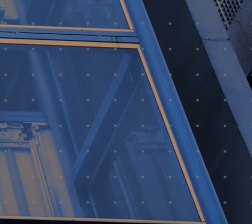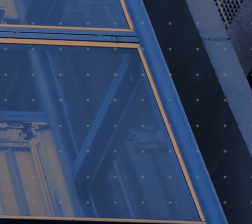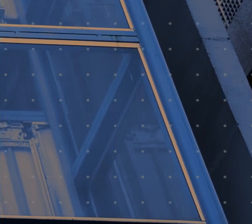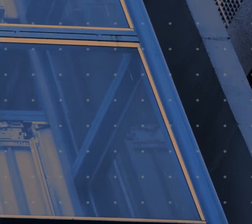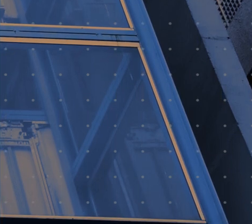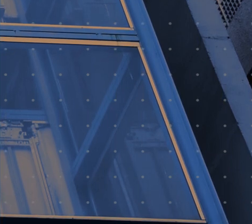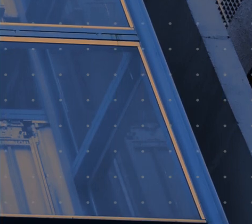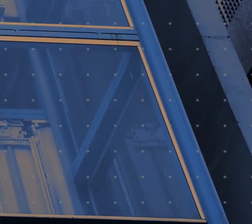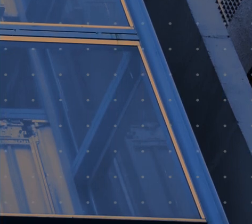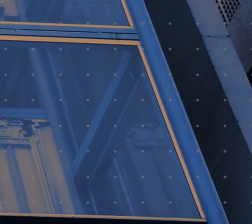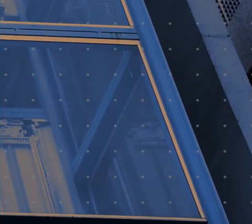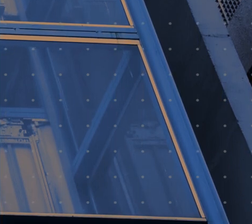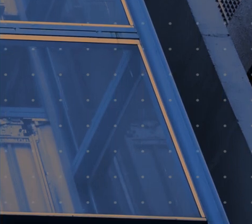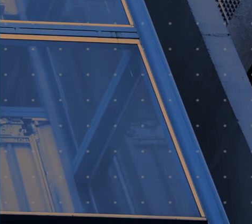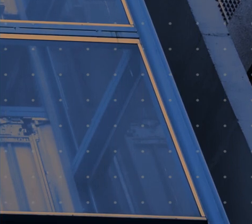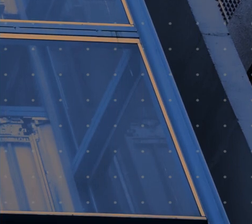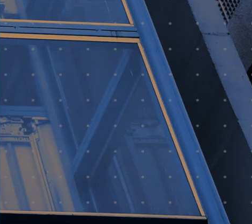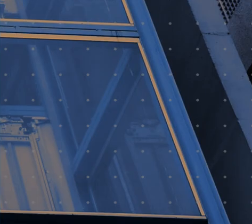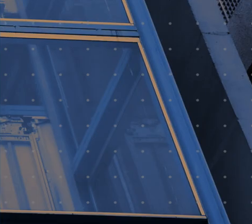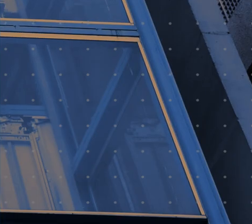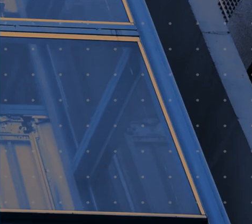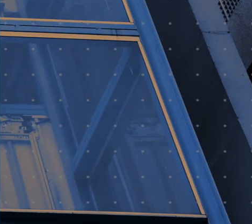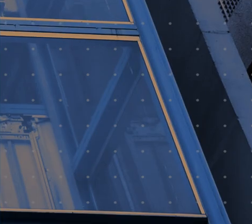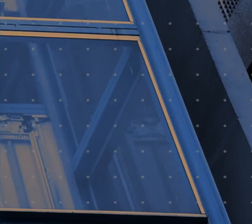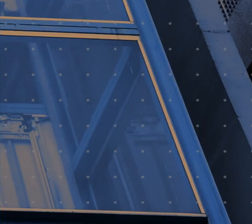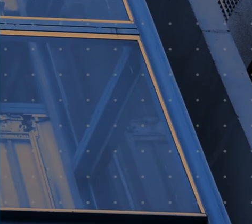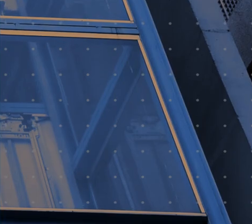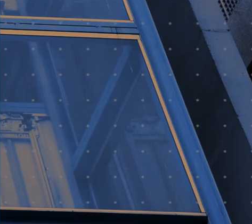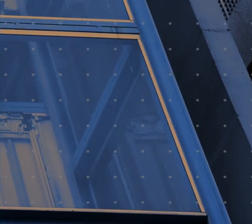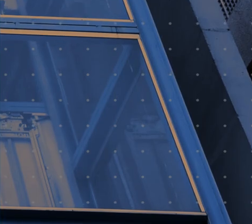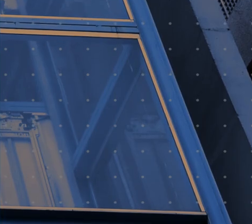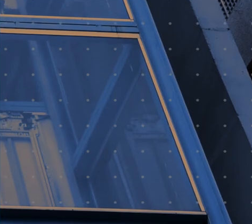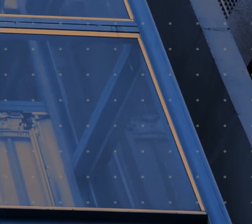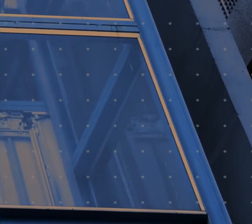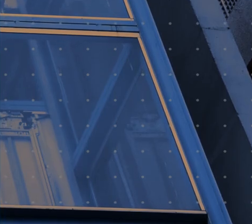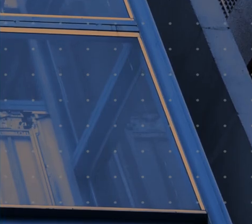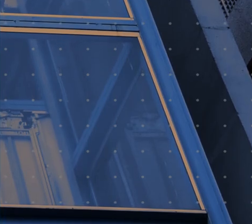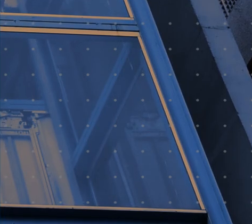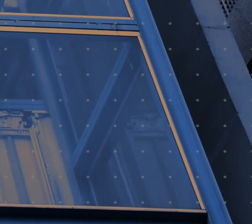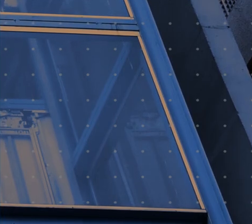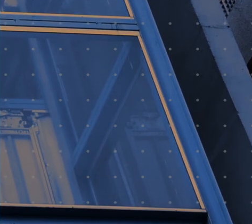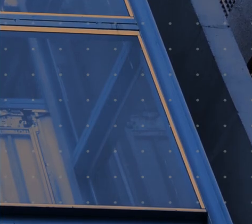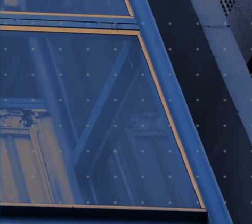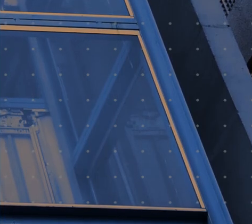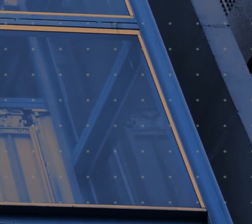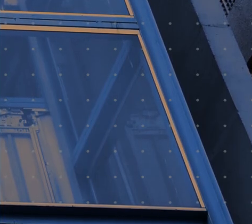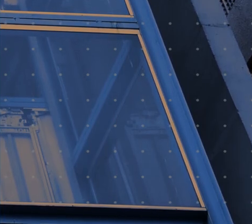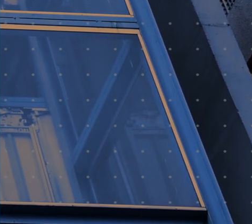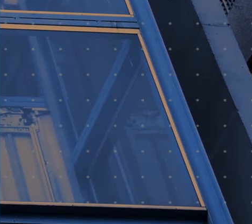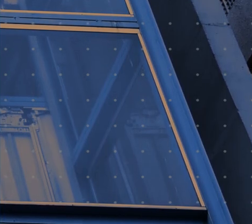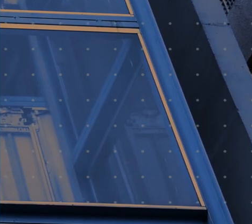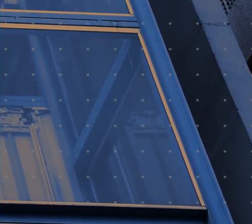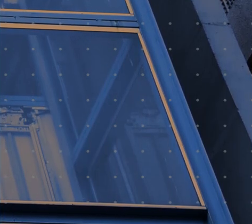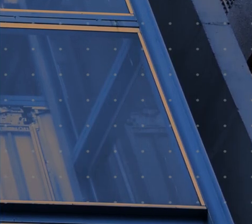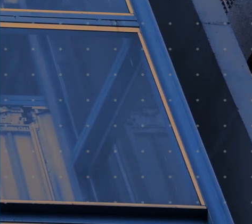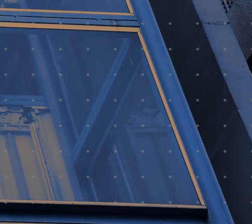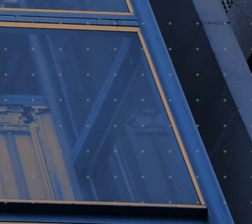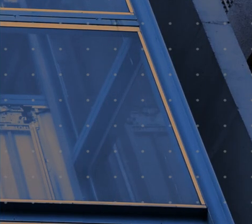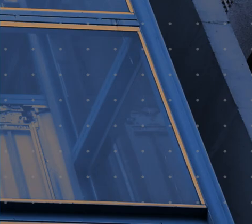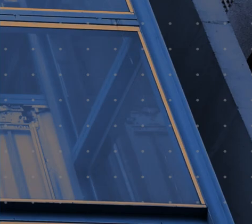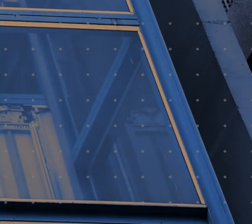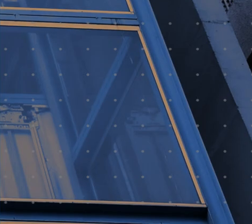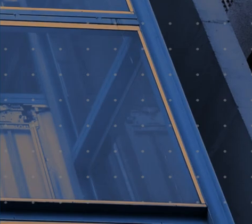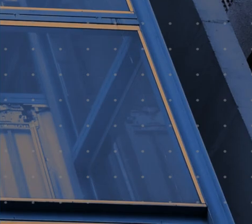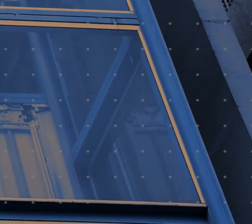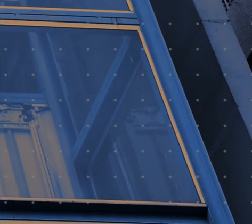prevenção de perdas, fresador CNC, gerente de supermercado, mecânico de manutenção de máquinas em